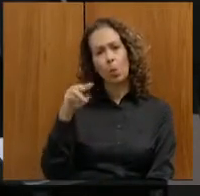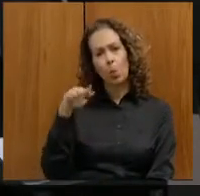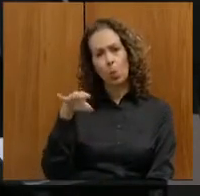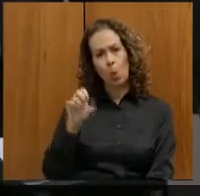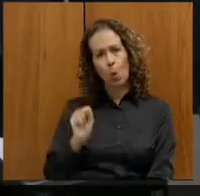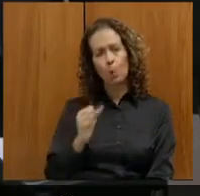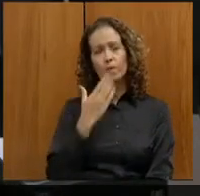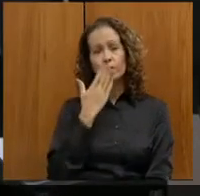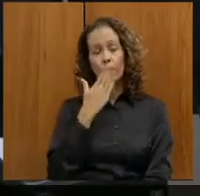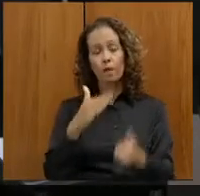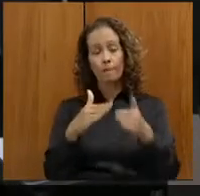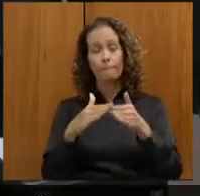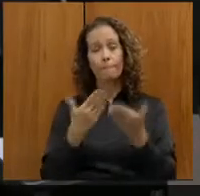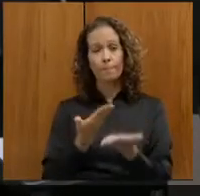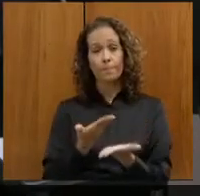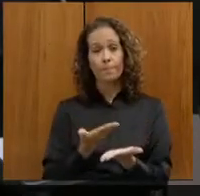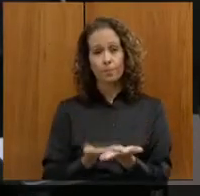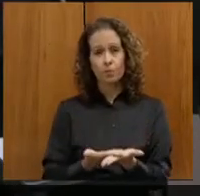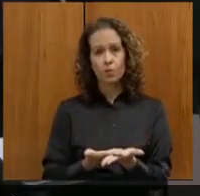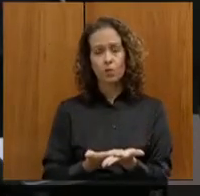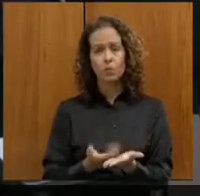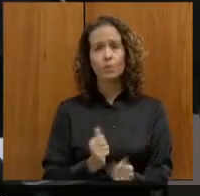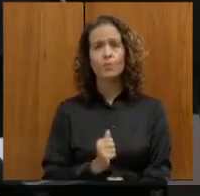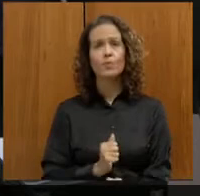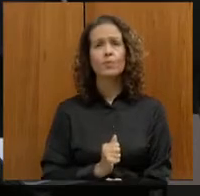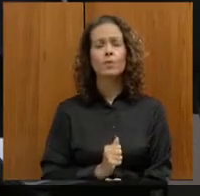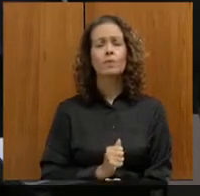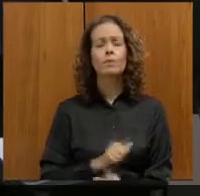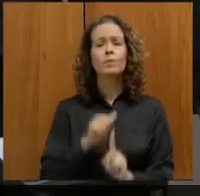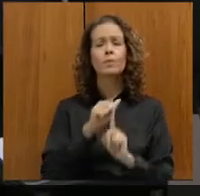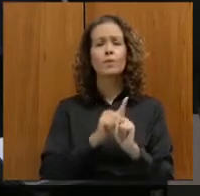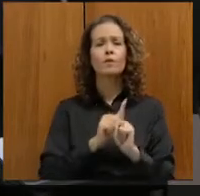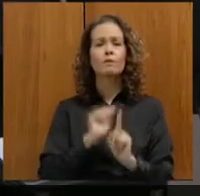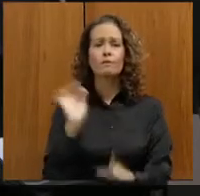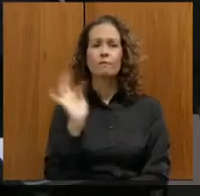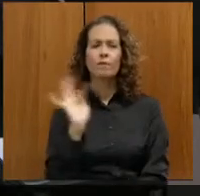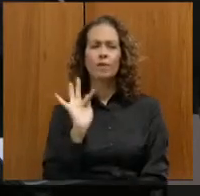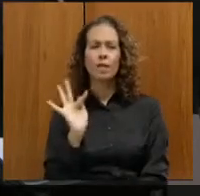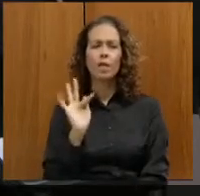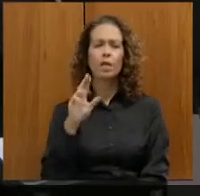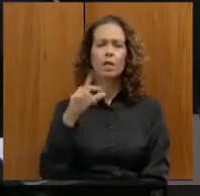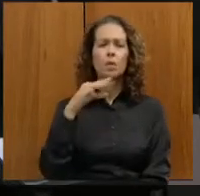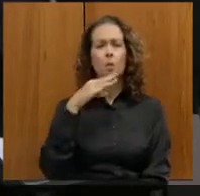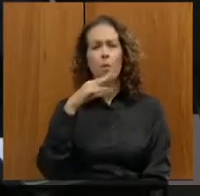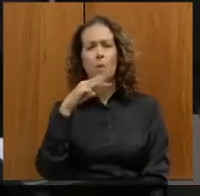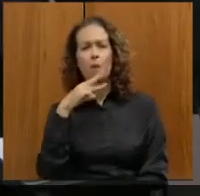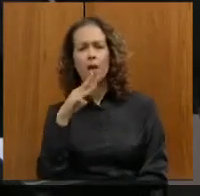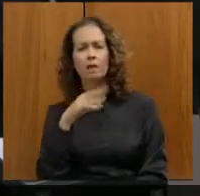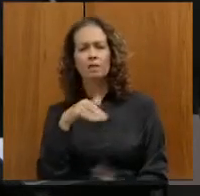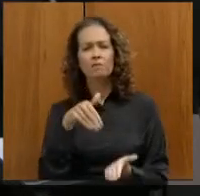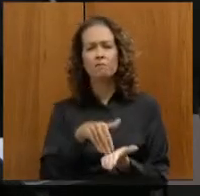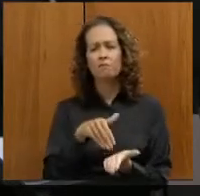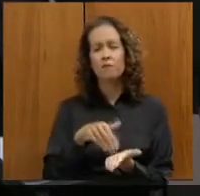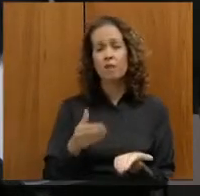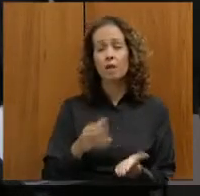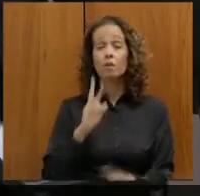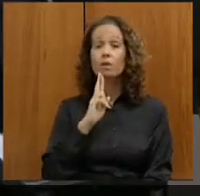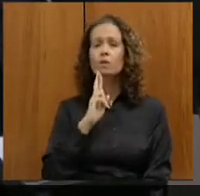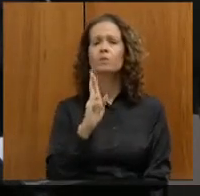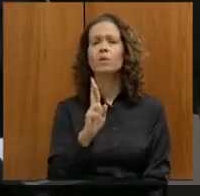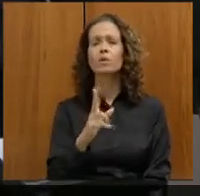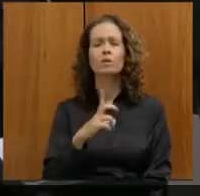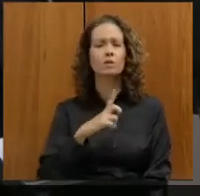eu fiz um requerimento no final do mês de fevereiro início do mês de março a resposta que obtive em relação